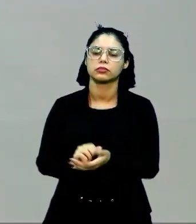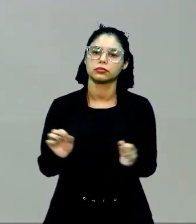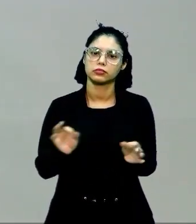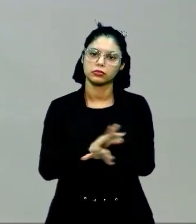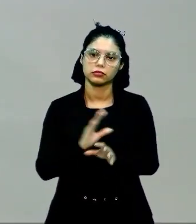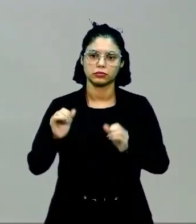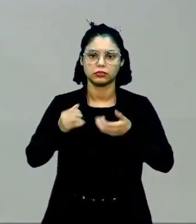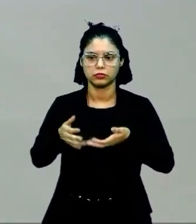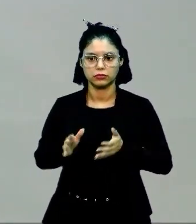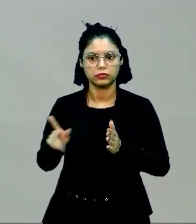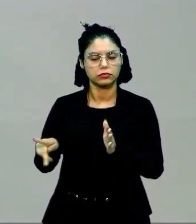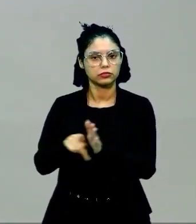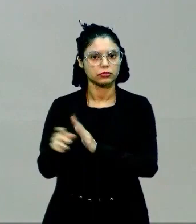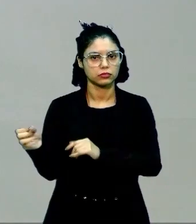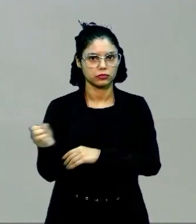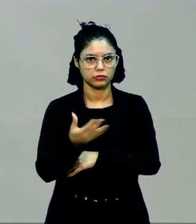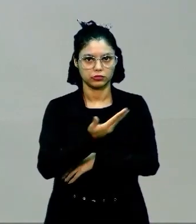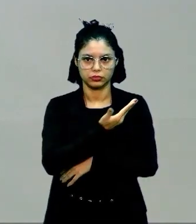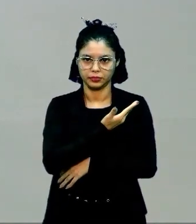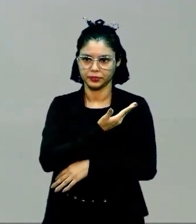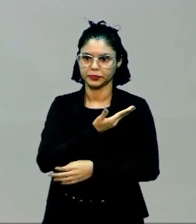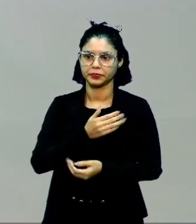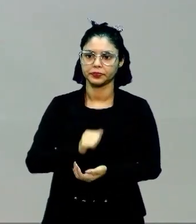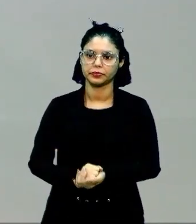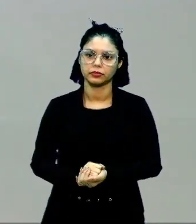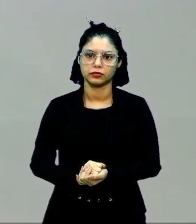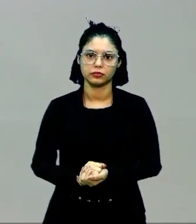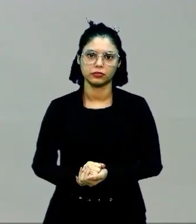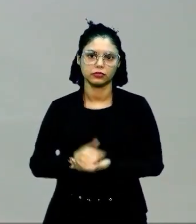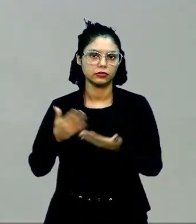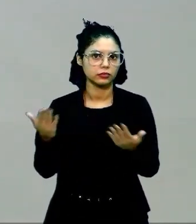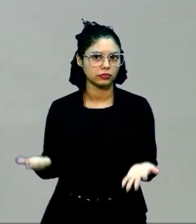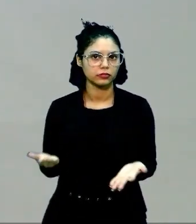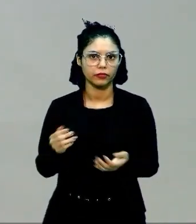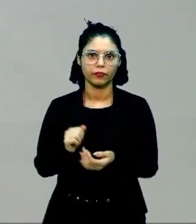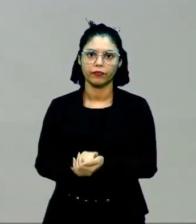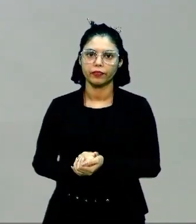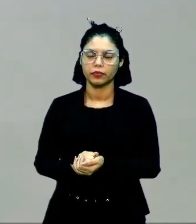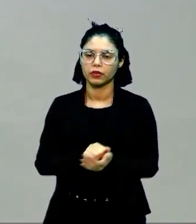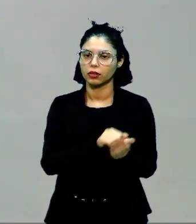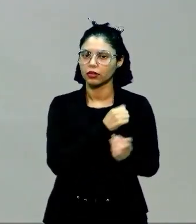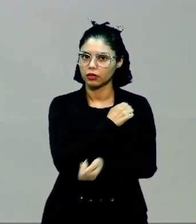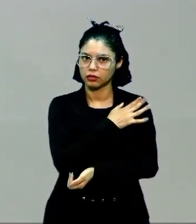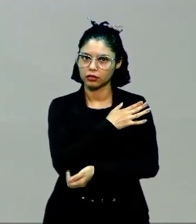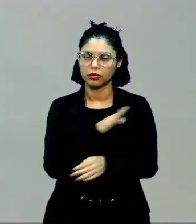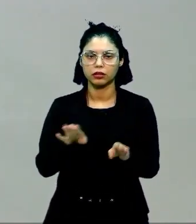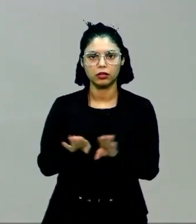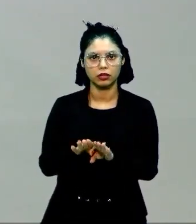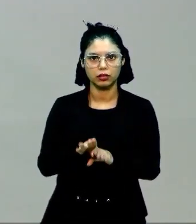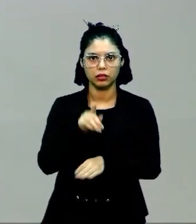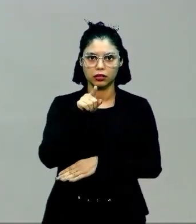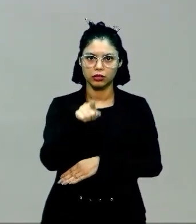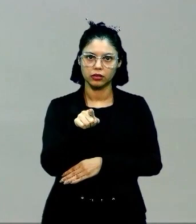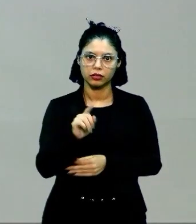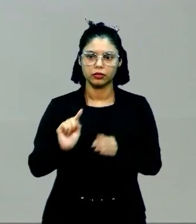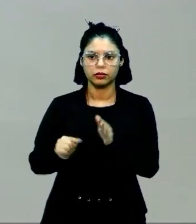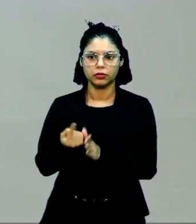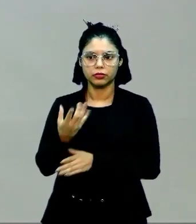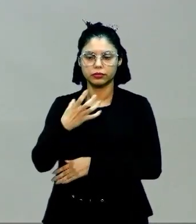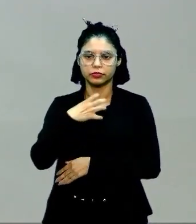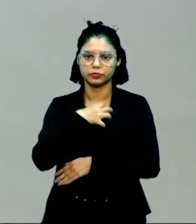dali nasce uma amizade, né? Então, não é aquela rejeição inicial que você, em um